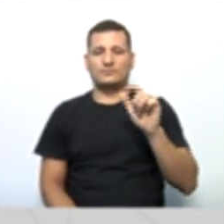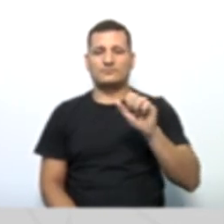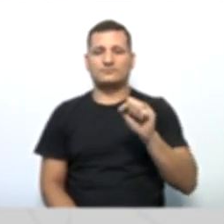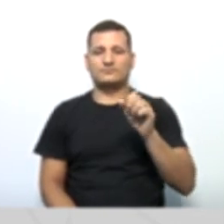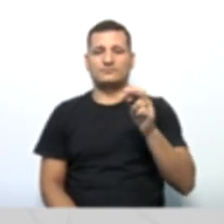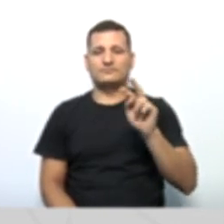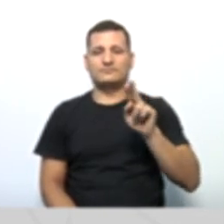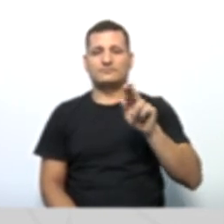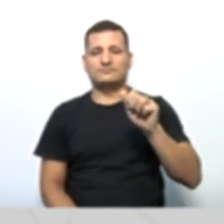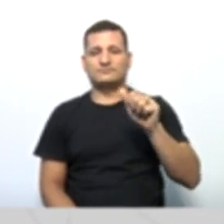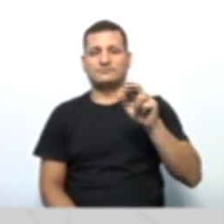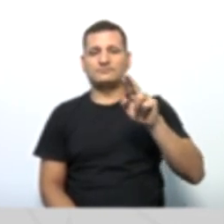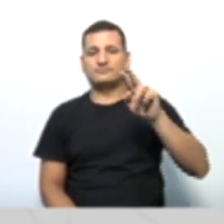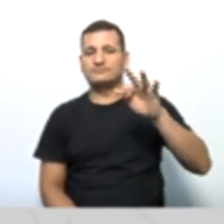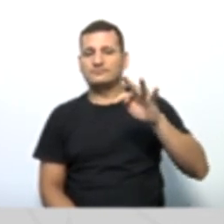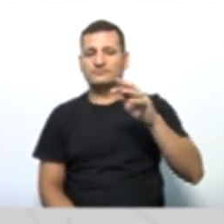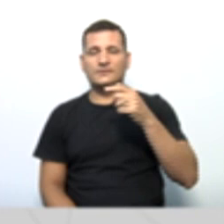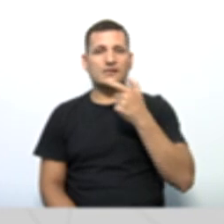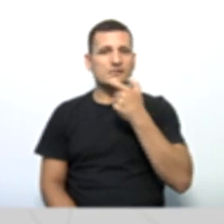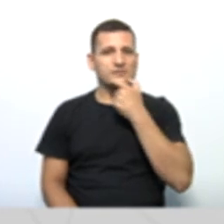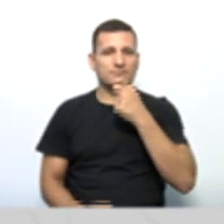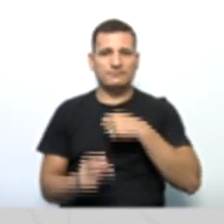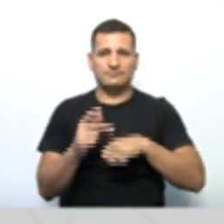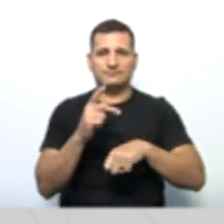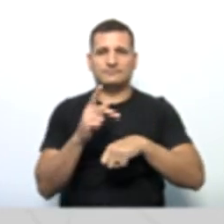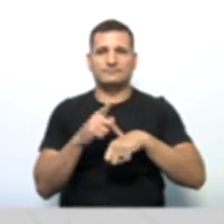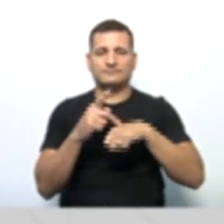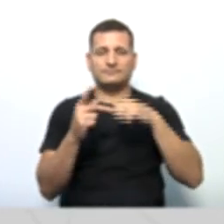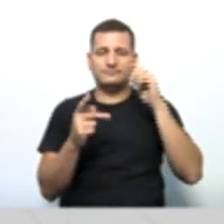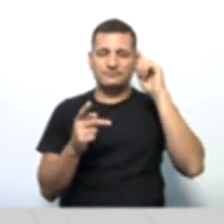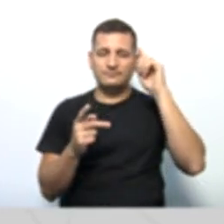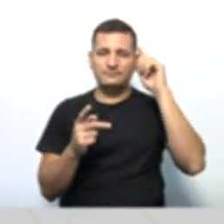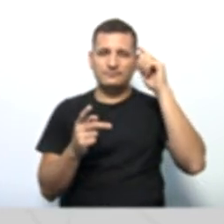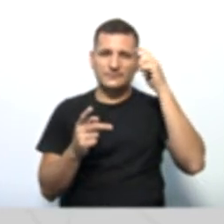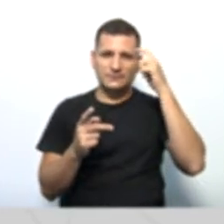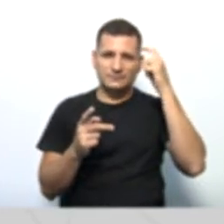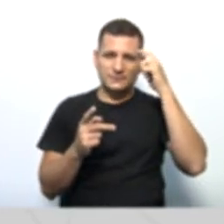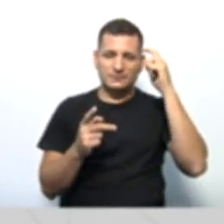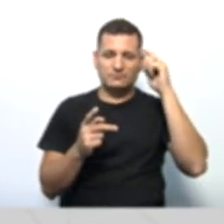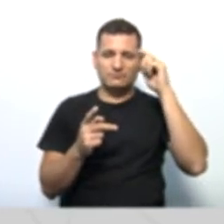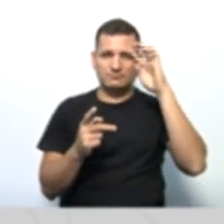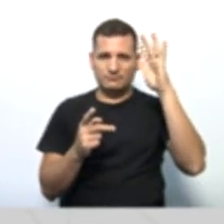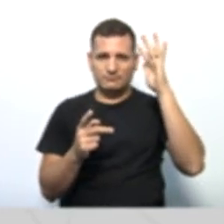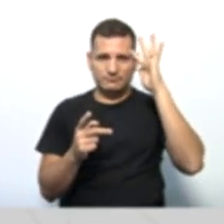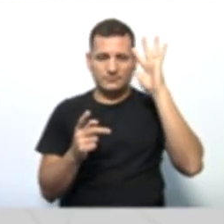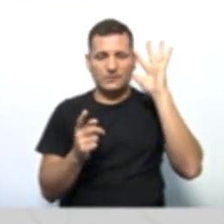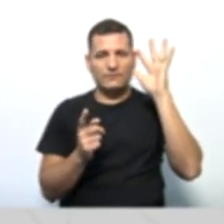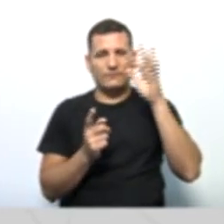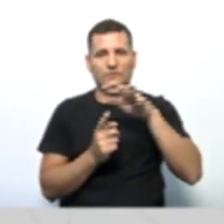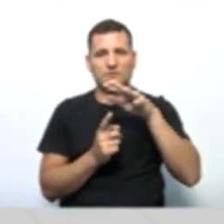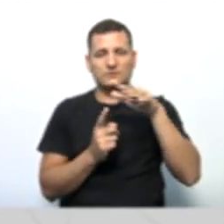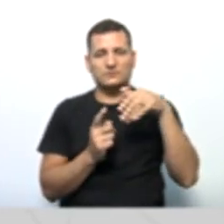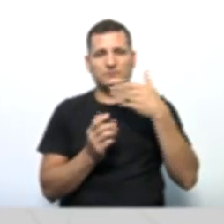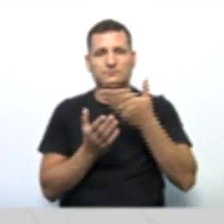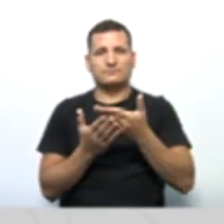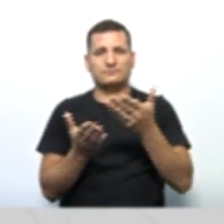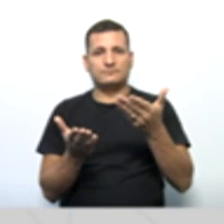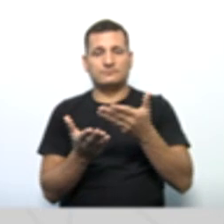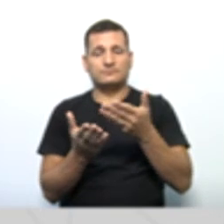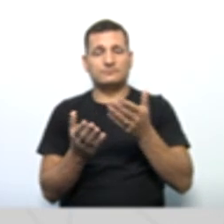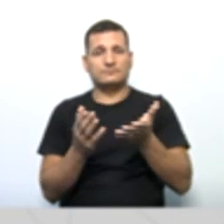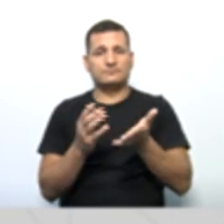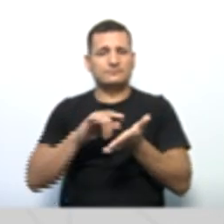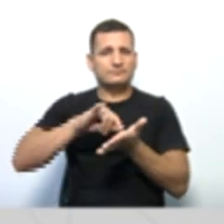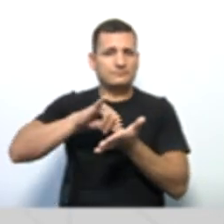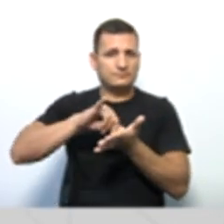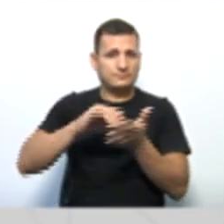esse pensamento que influencia até hoje. Uma das bases da ética capitalista que nós temos hoje, da ética